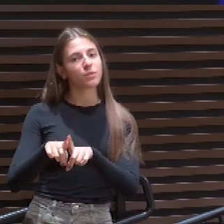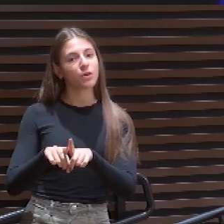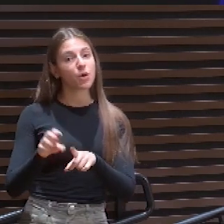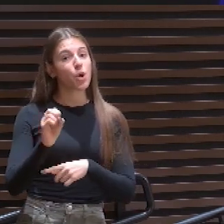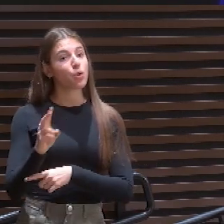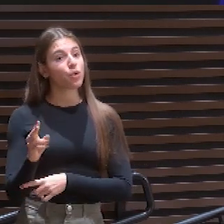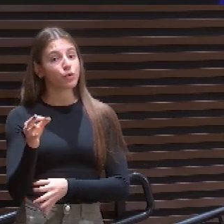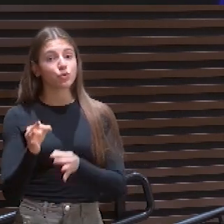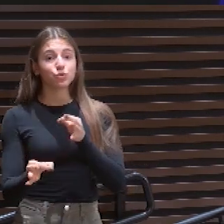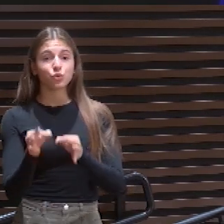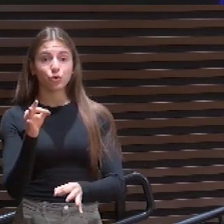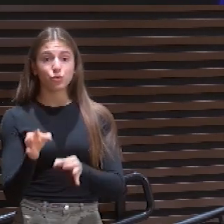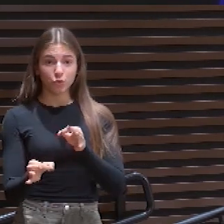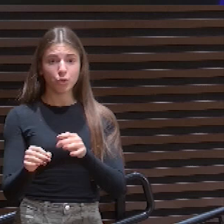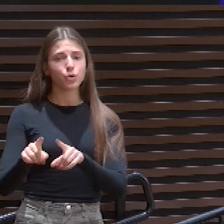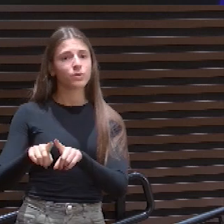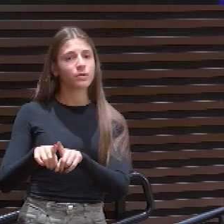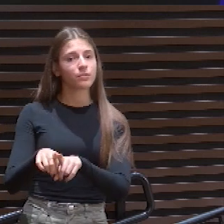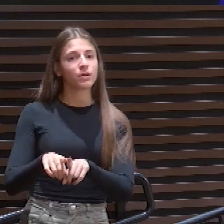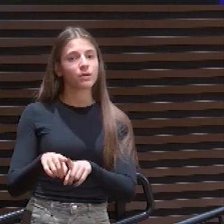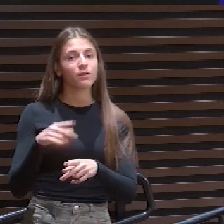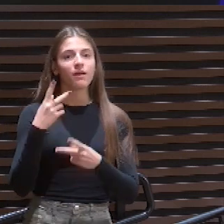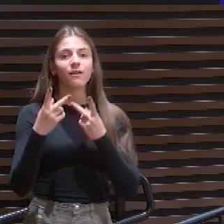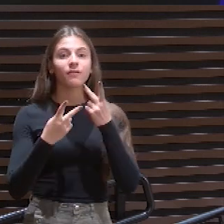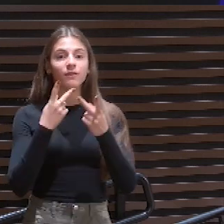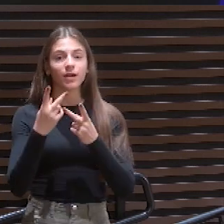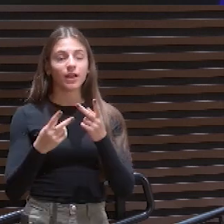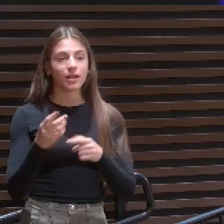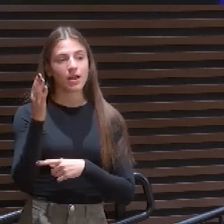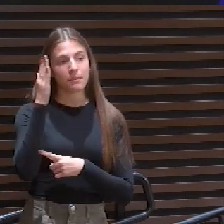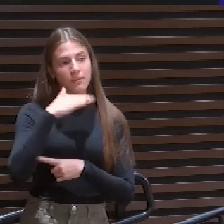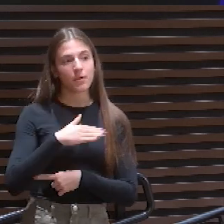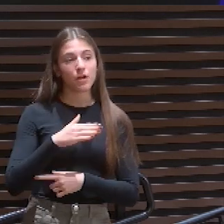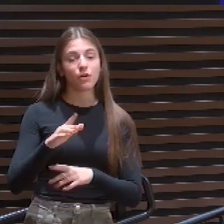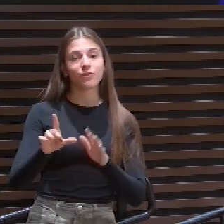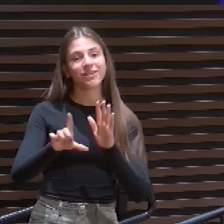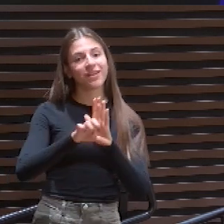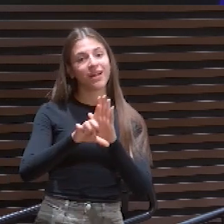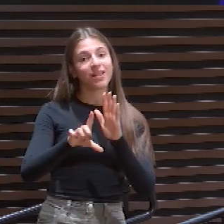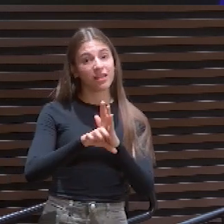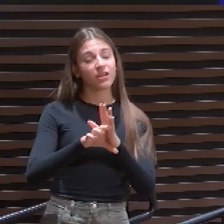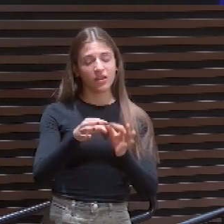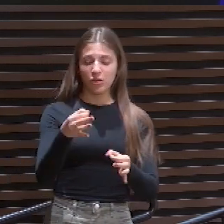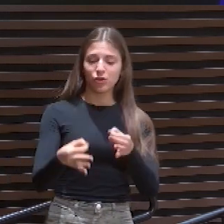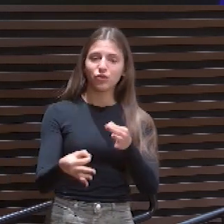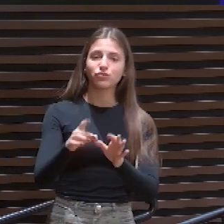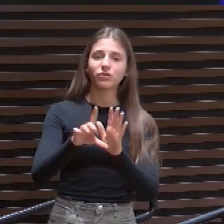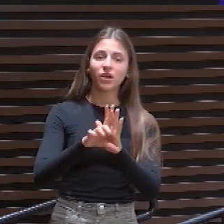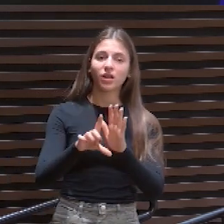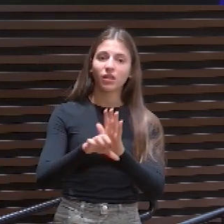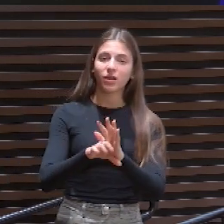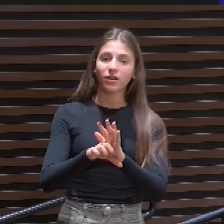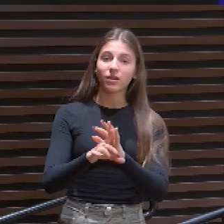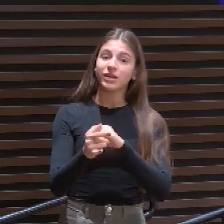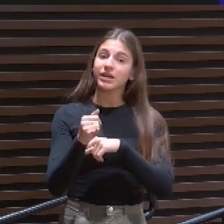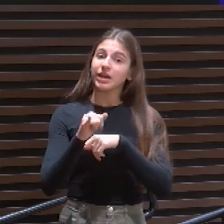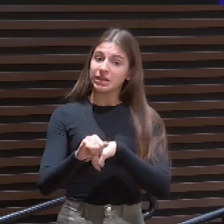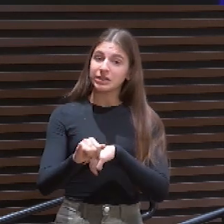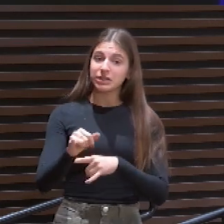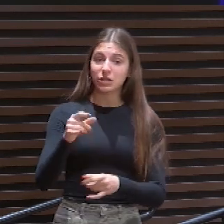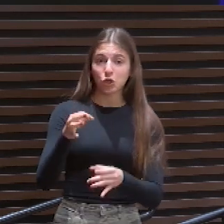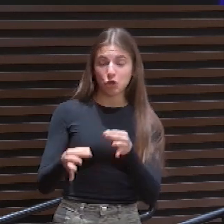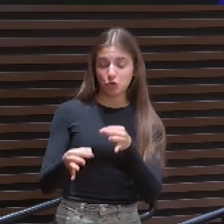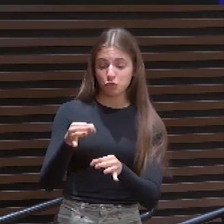ou julga seu irmão, fala mal da lei e julga a lei. Ora, se julgas